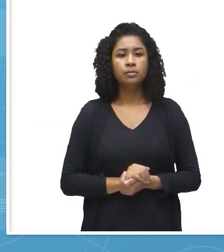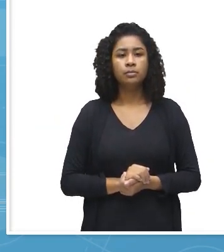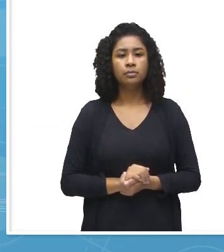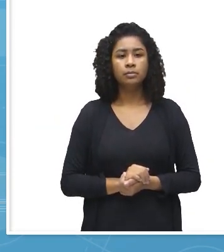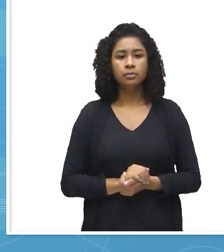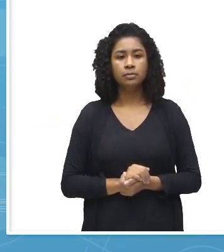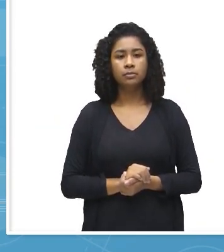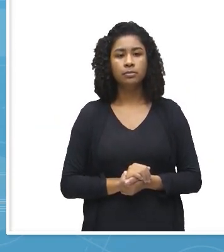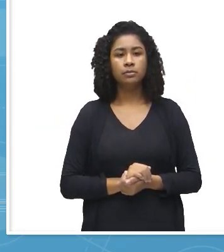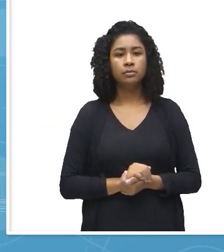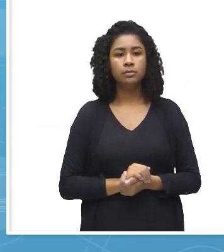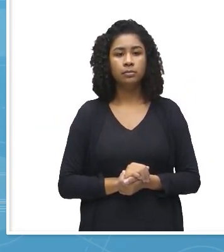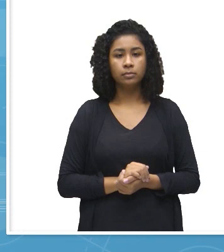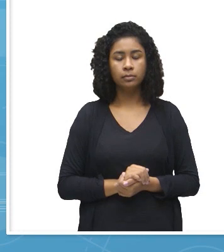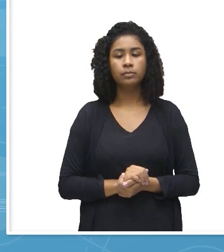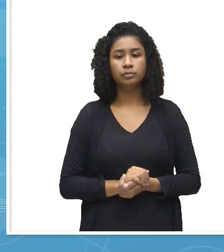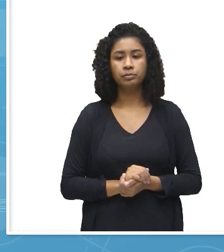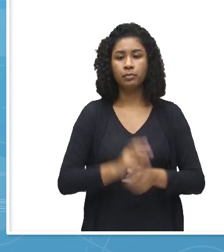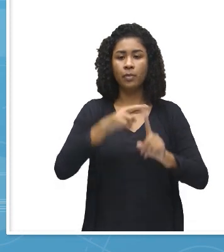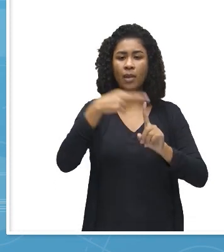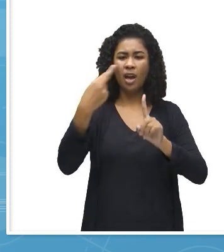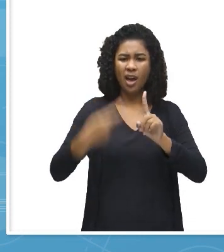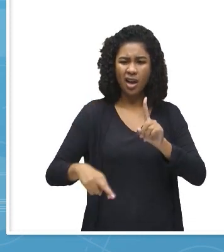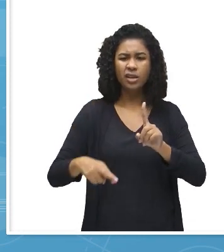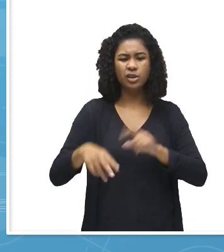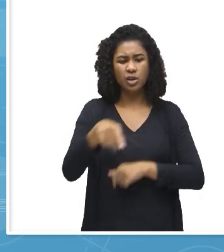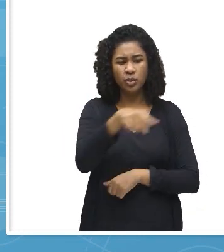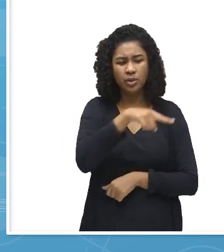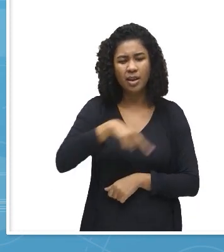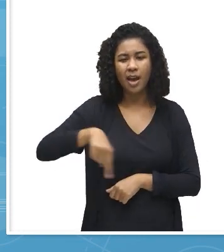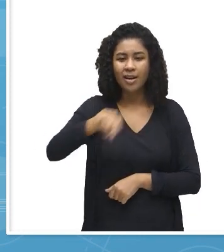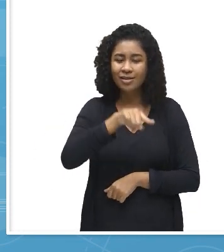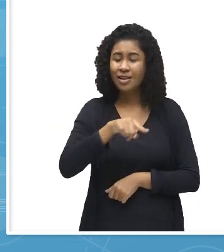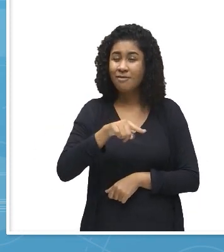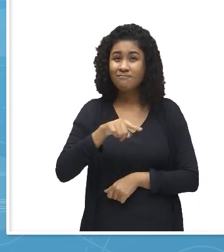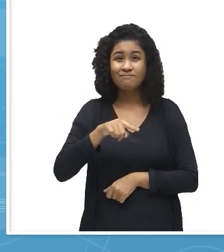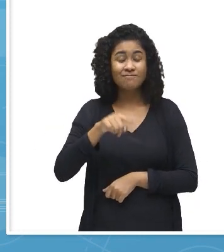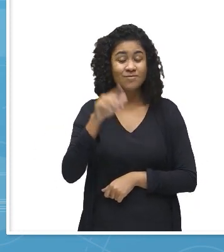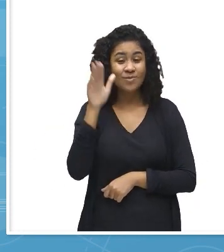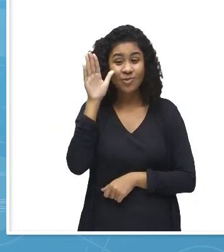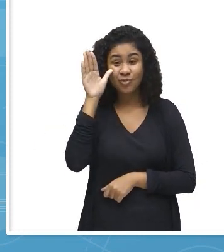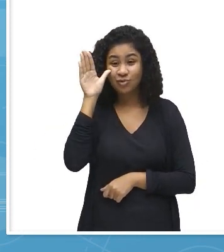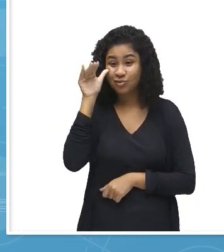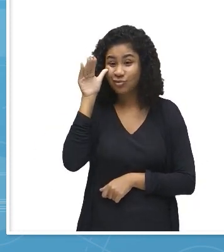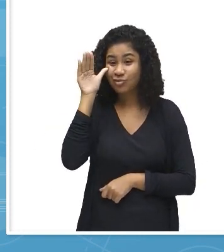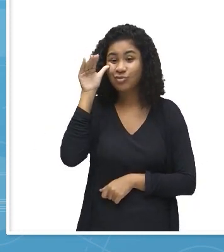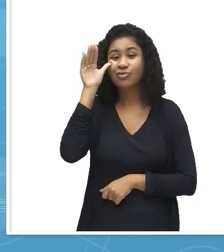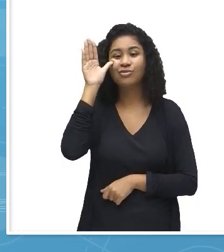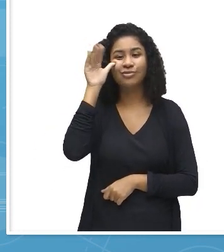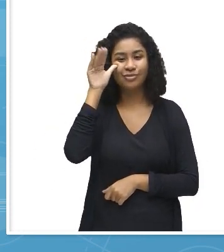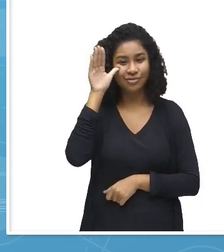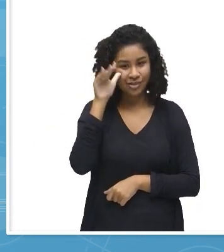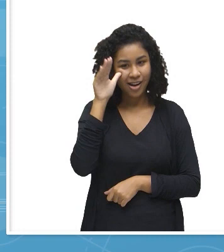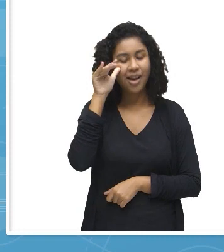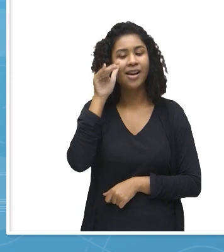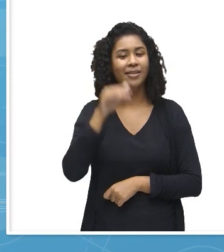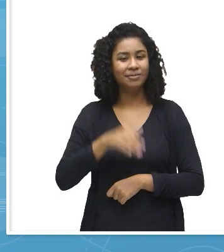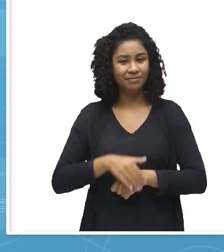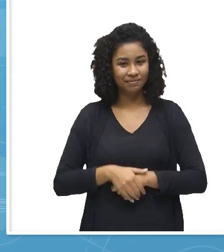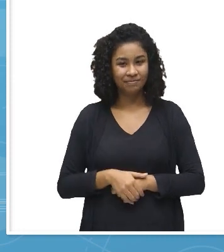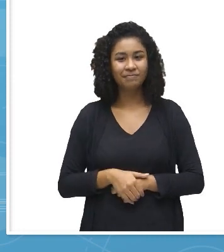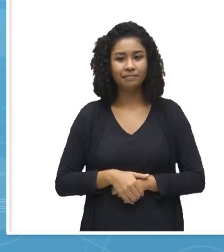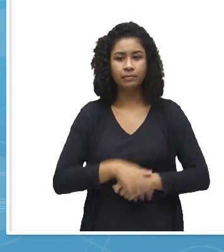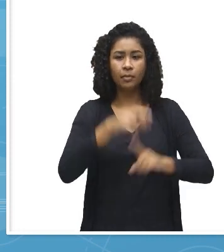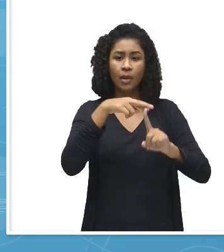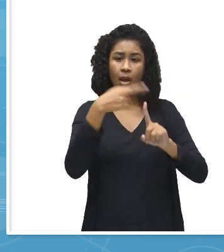A religião germânica é um ponto aí que desperta muita curiosidade. A religião germânica,